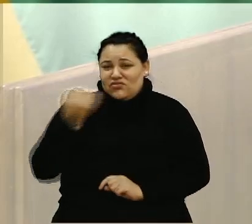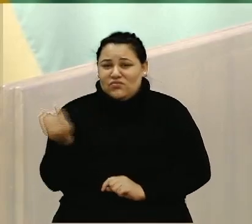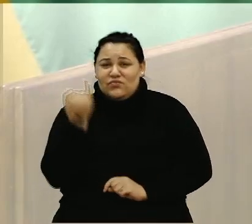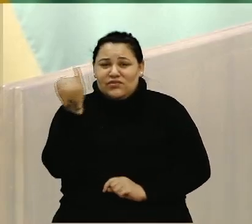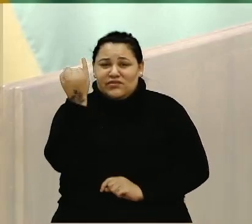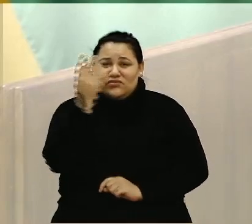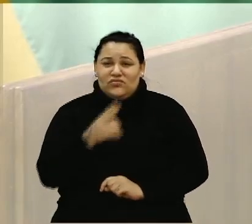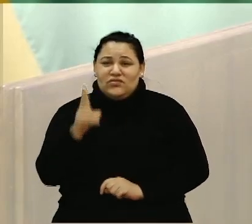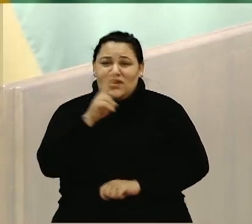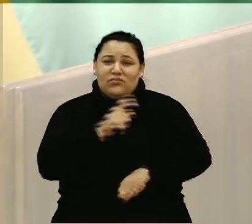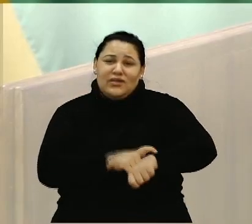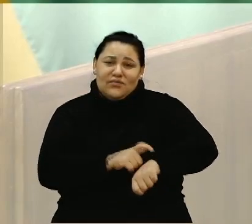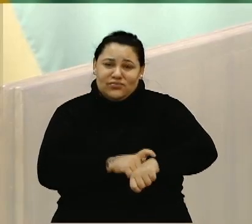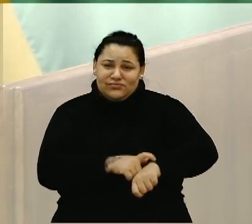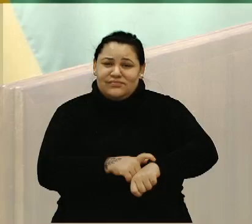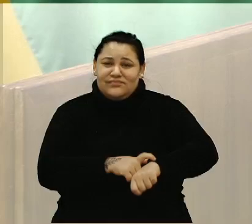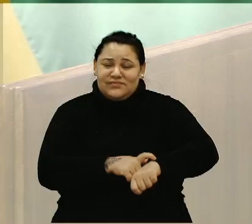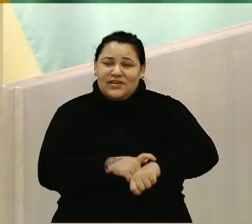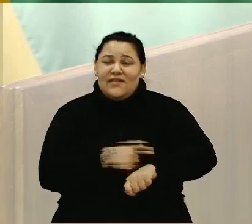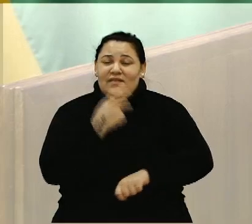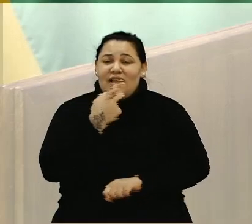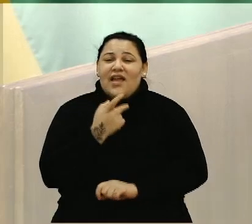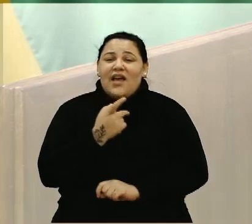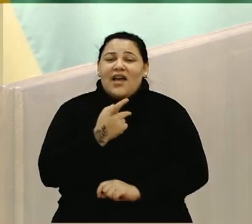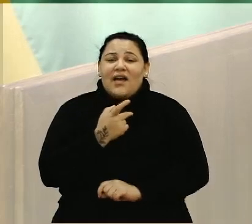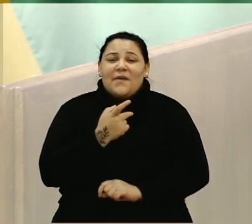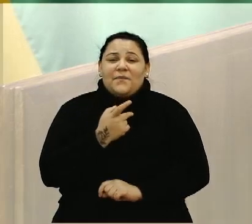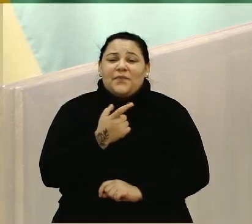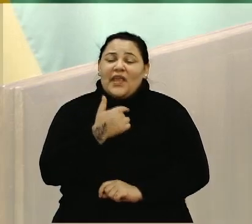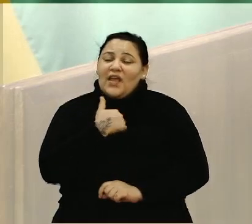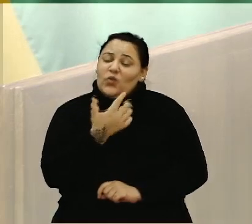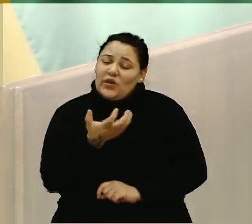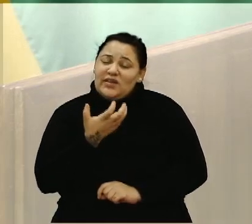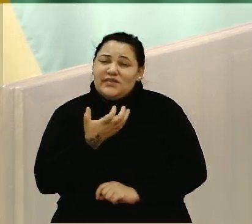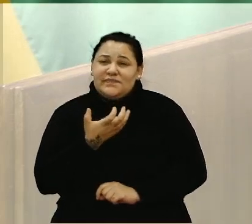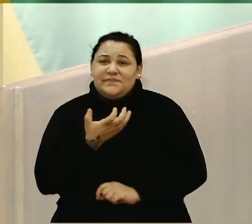tempo e dizer que eu gostaria de estar aqui